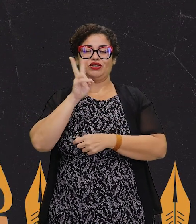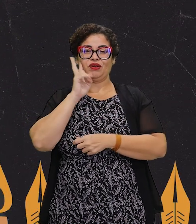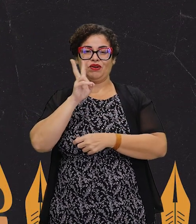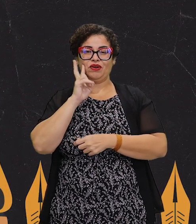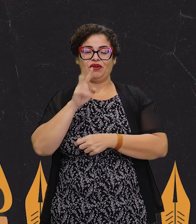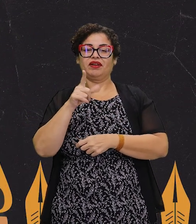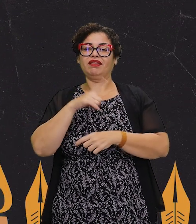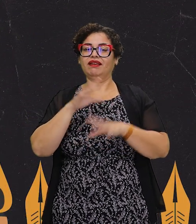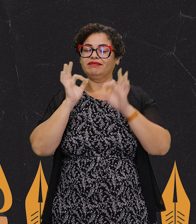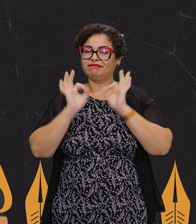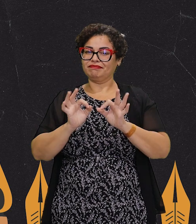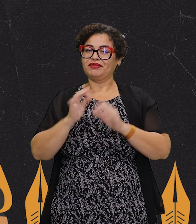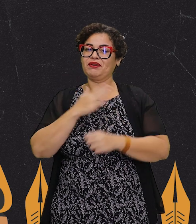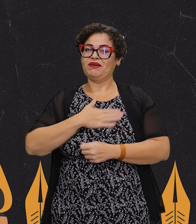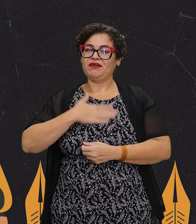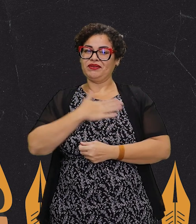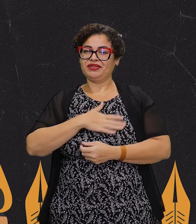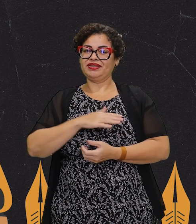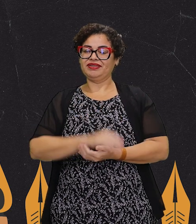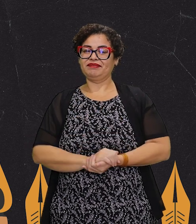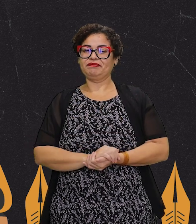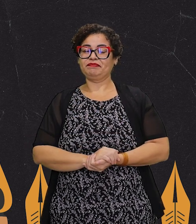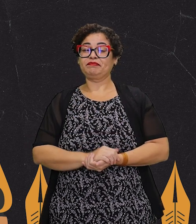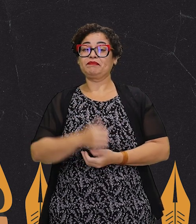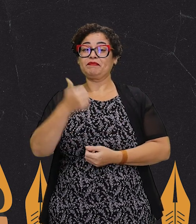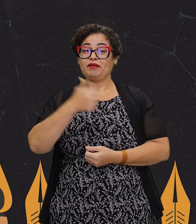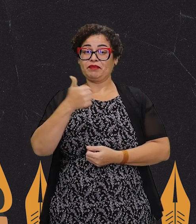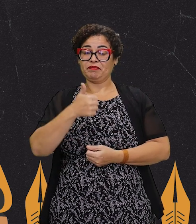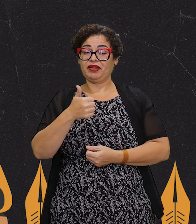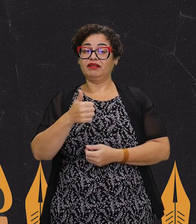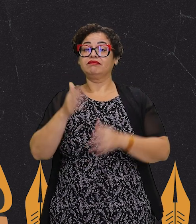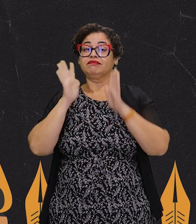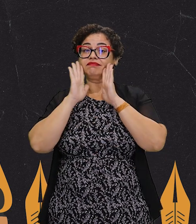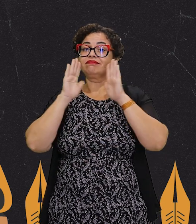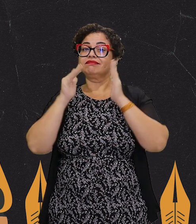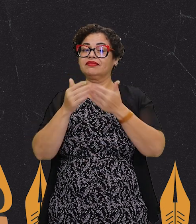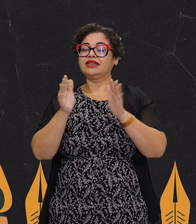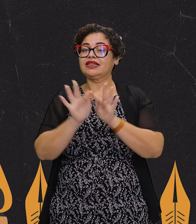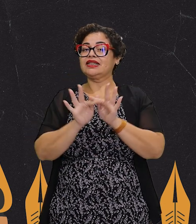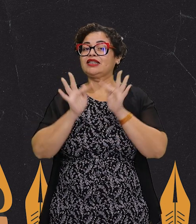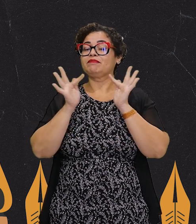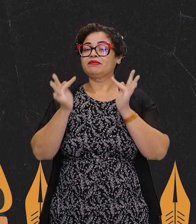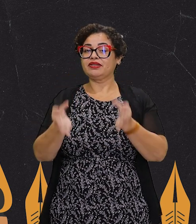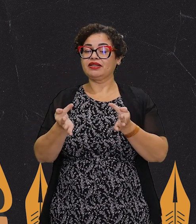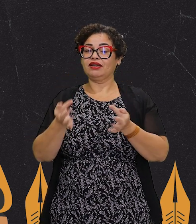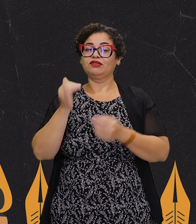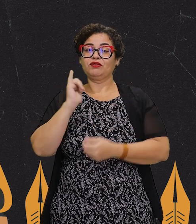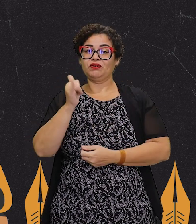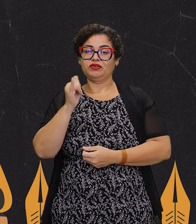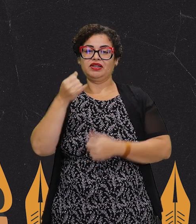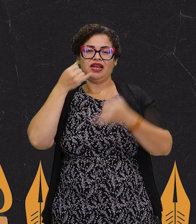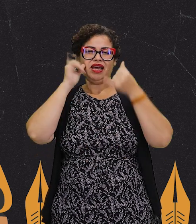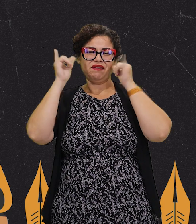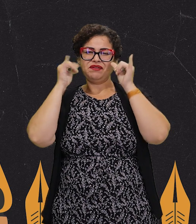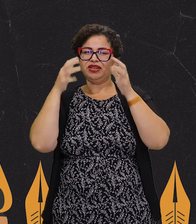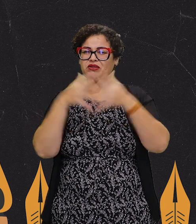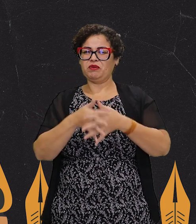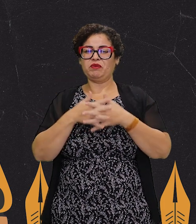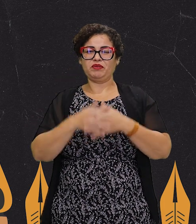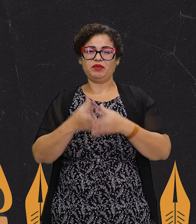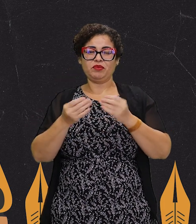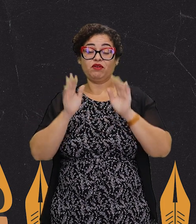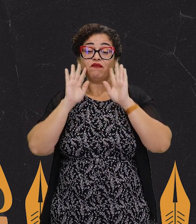que sua história seja cativante. Primeiro, mantenha a simplicidade. Evite